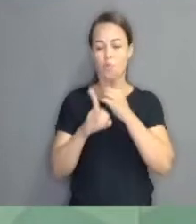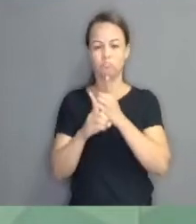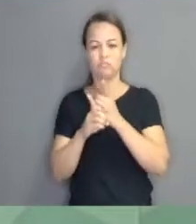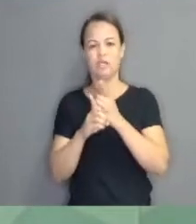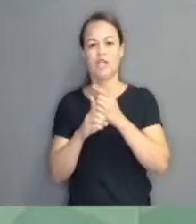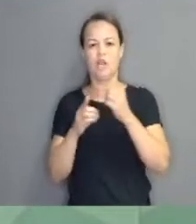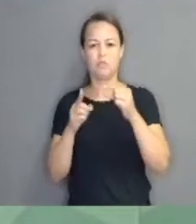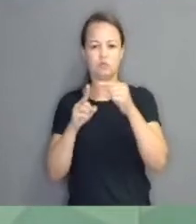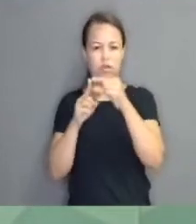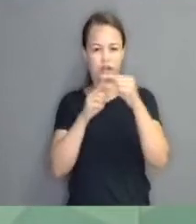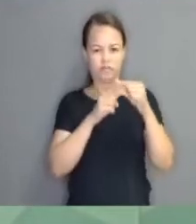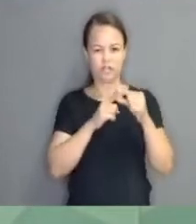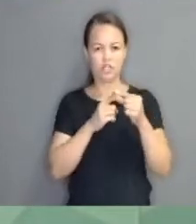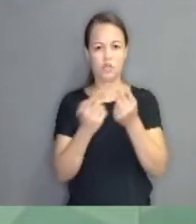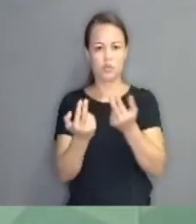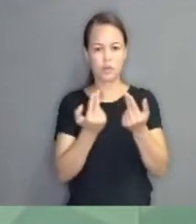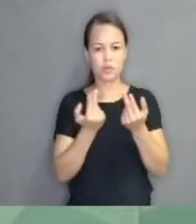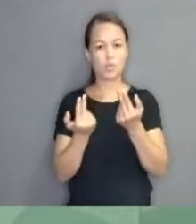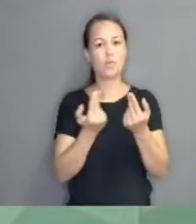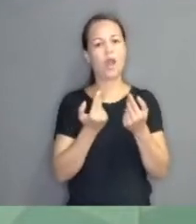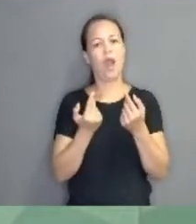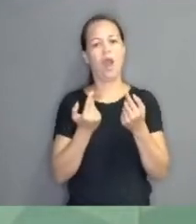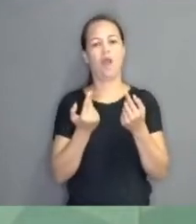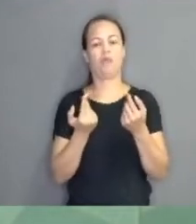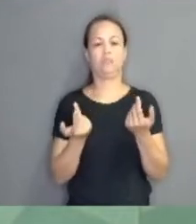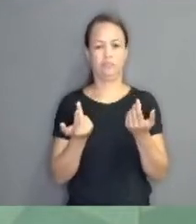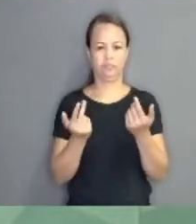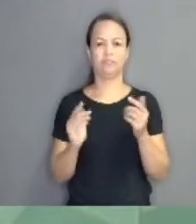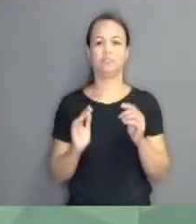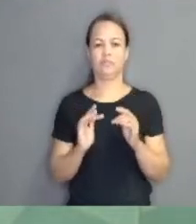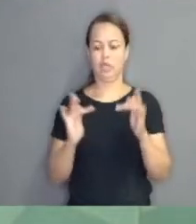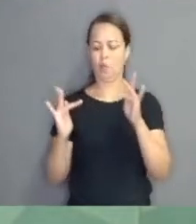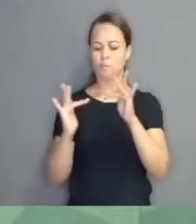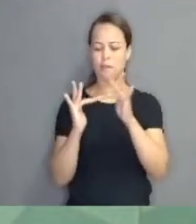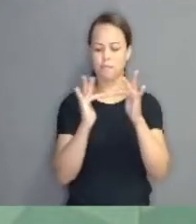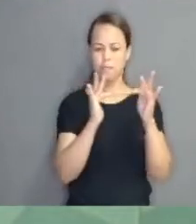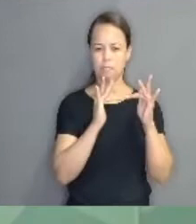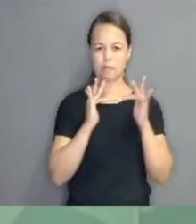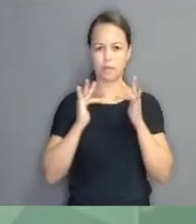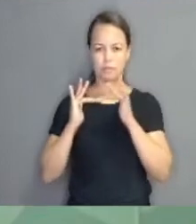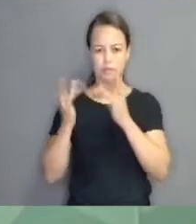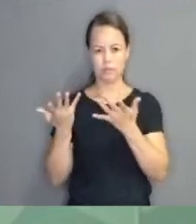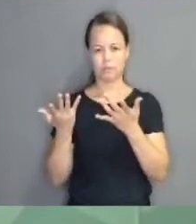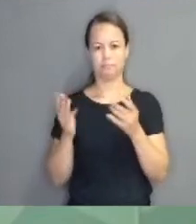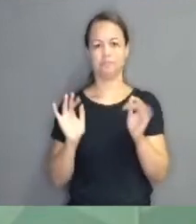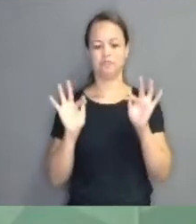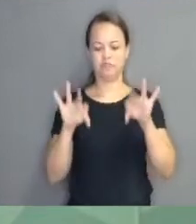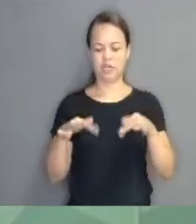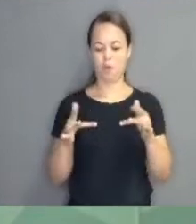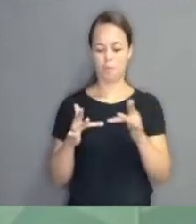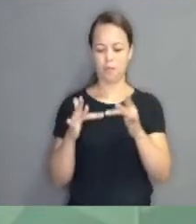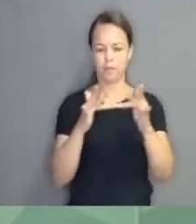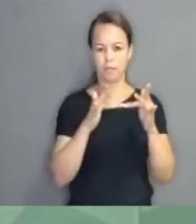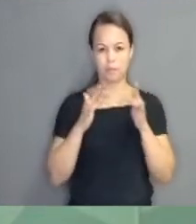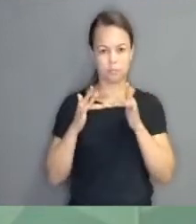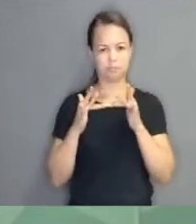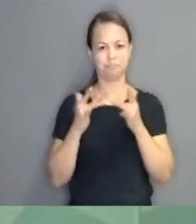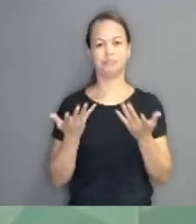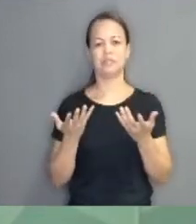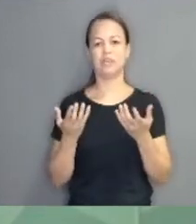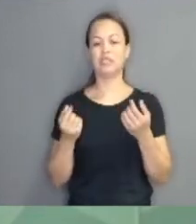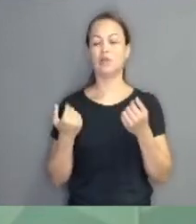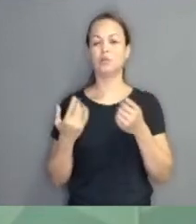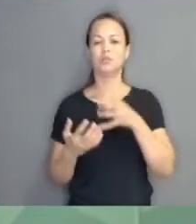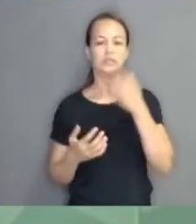nas parlendas Nós também podemos encontrar palavrinhas que rimam e nas cantigas e também podemos